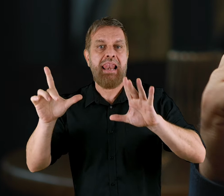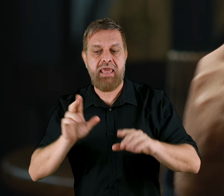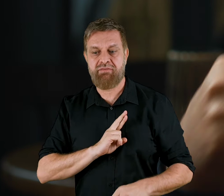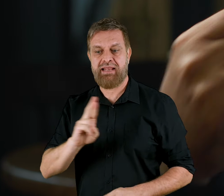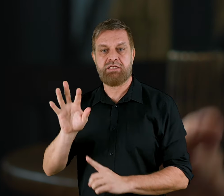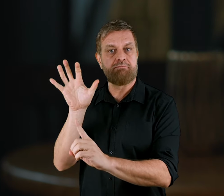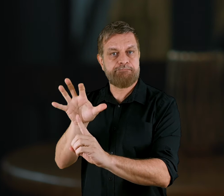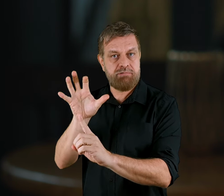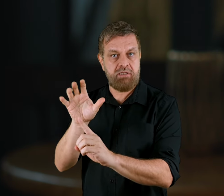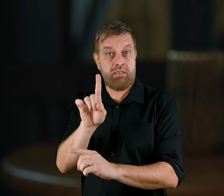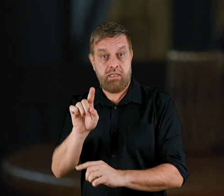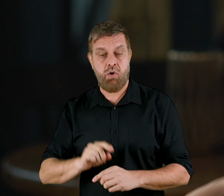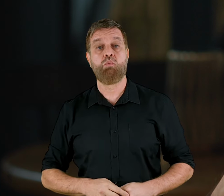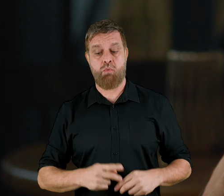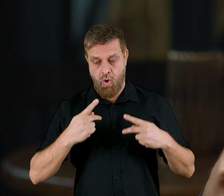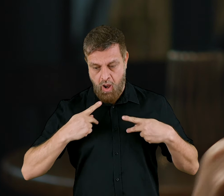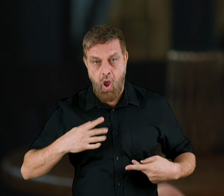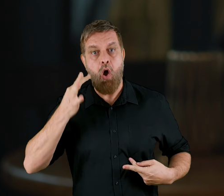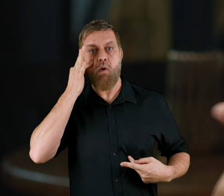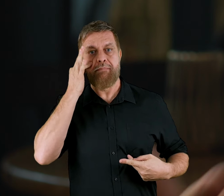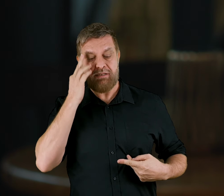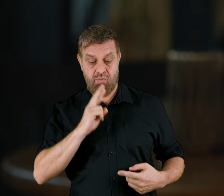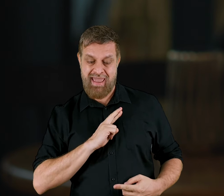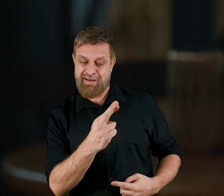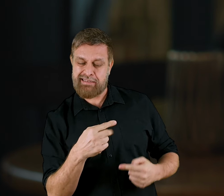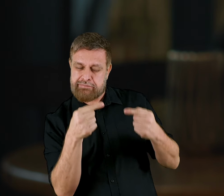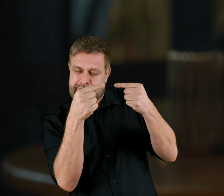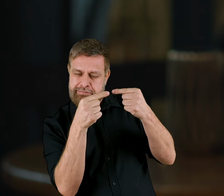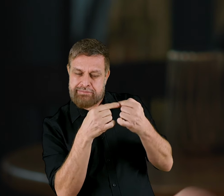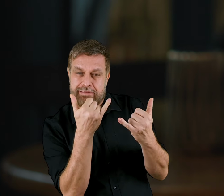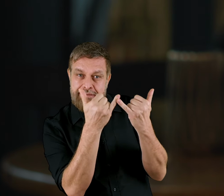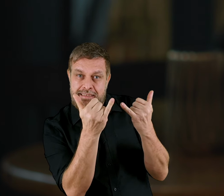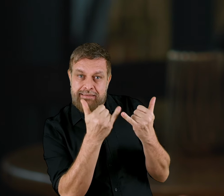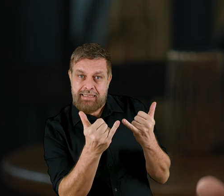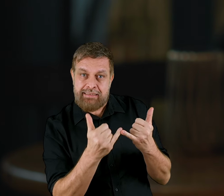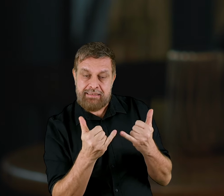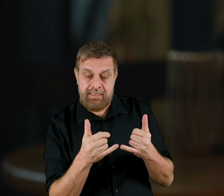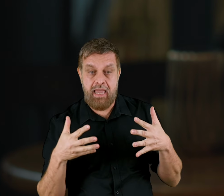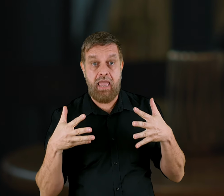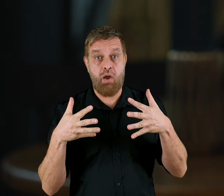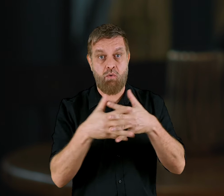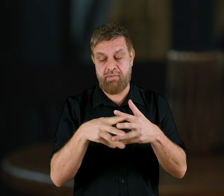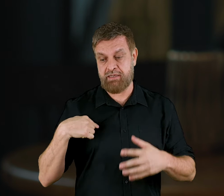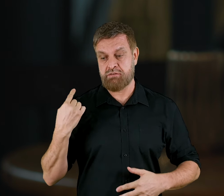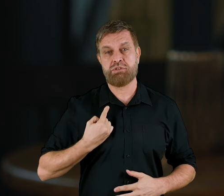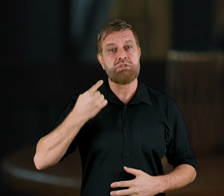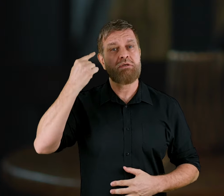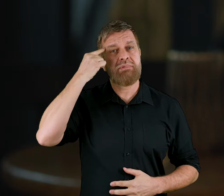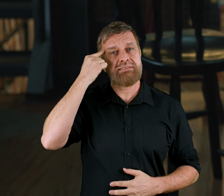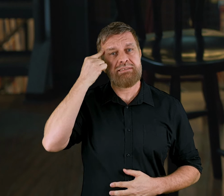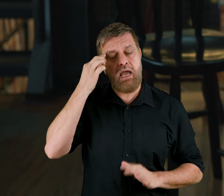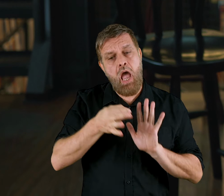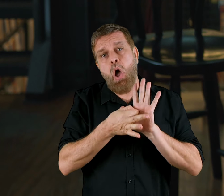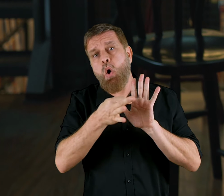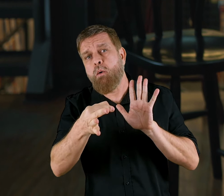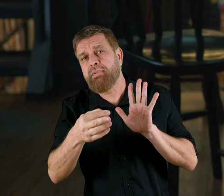uma espécie de religião do humano. E isso é muito complexo a gente desenvolver isso, mas em linhas gerais, o que ele quer dizer?